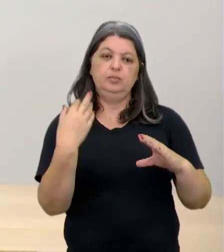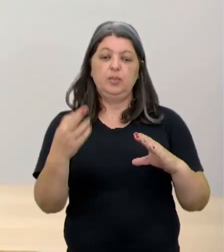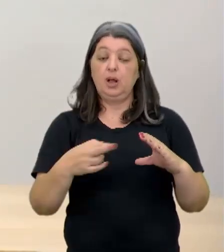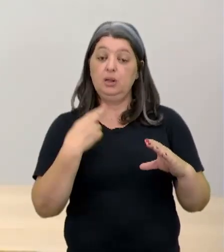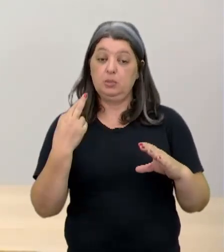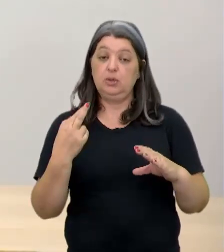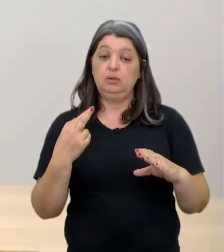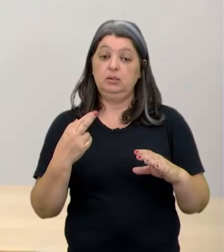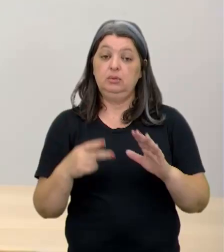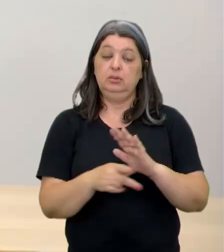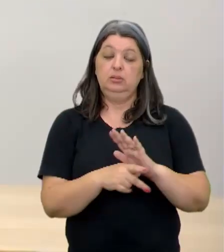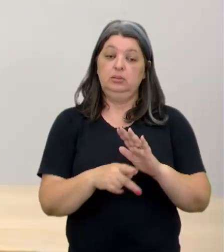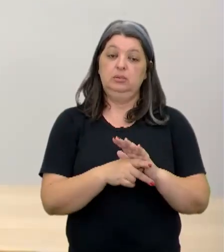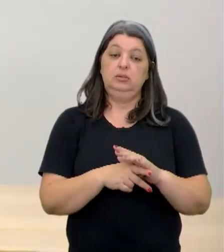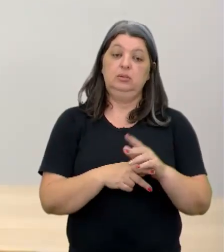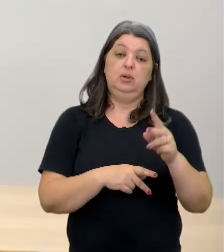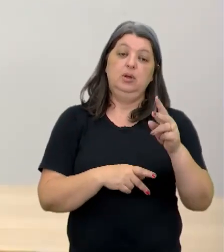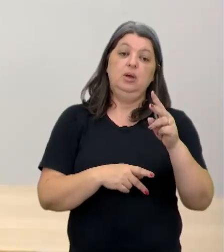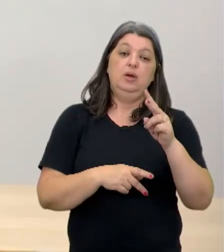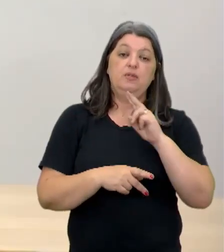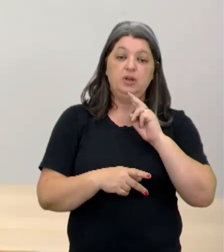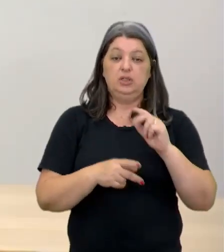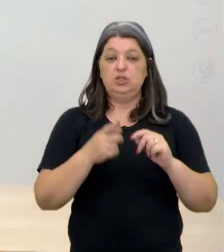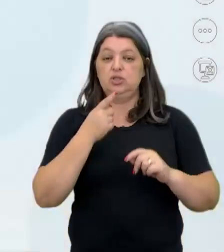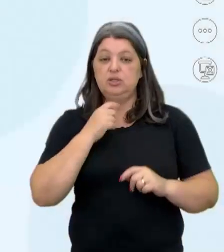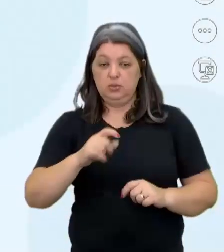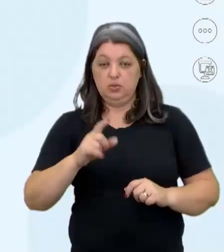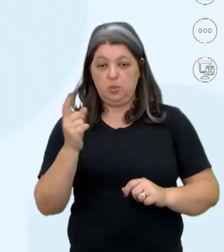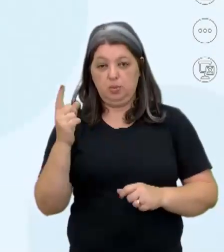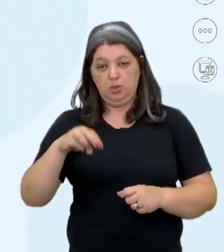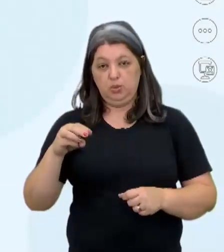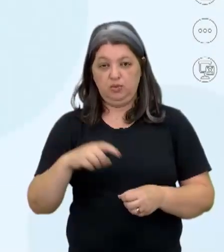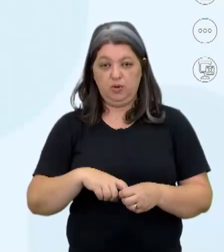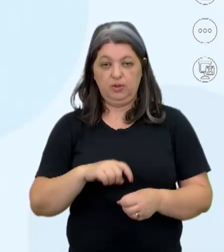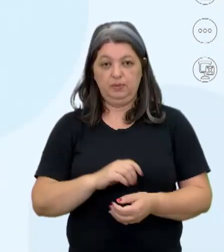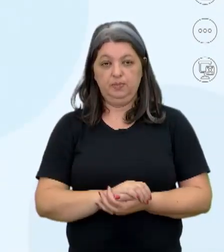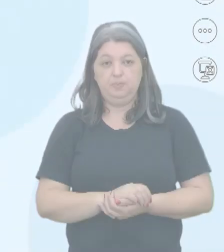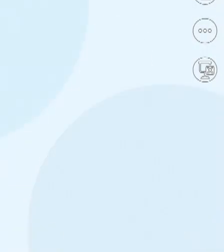gente sobre a função verde e a função azul. A gente volta em um minutinho.